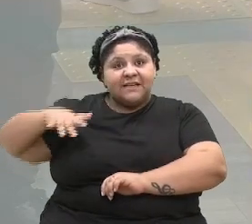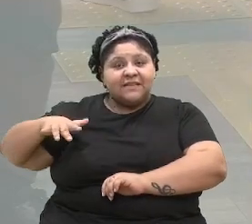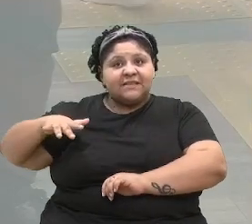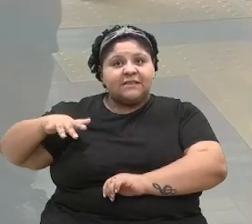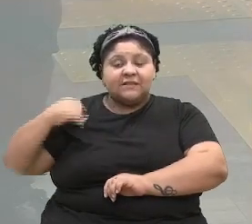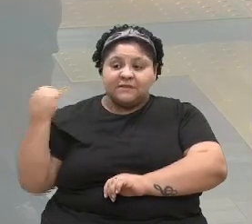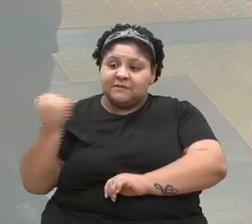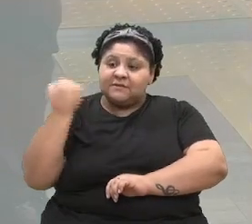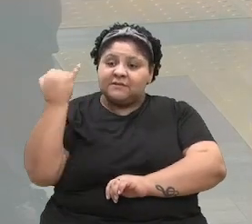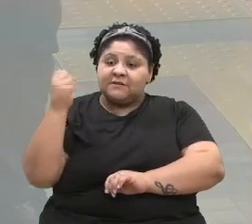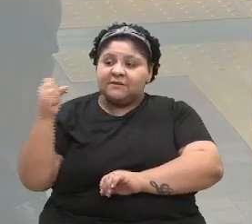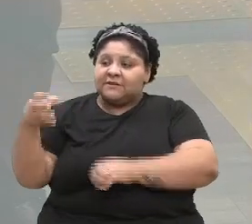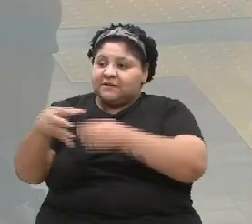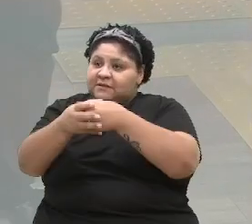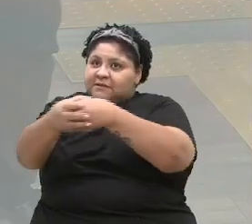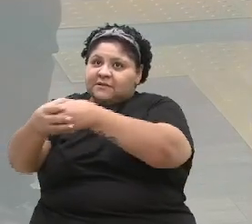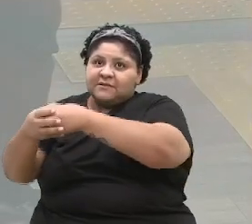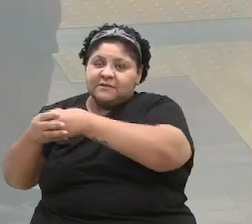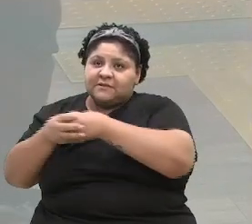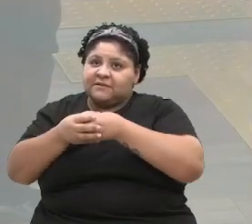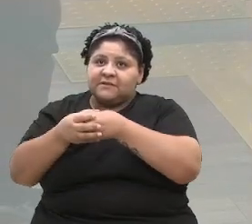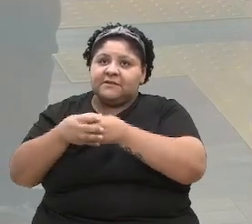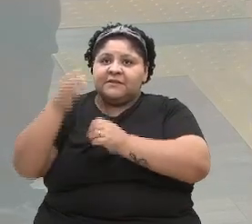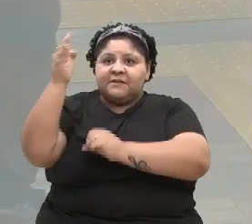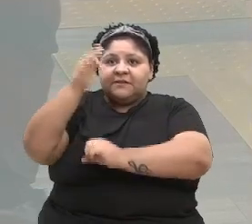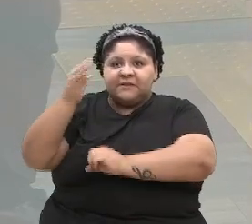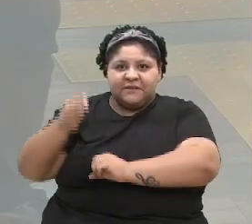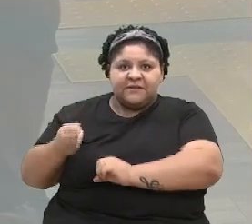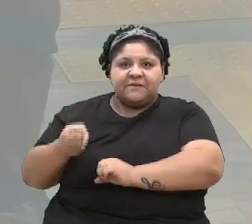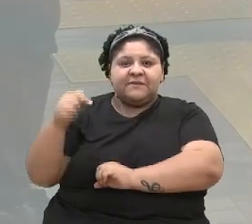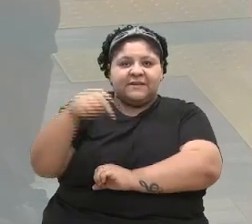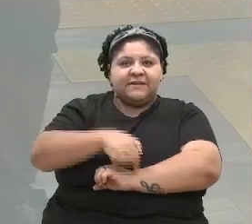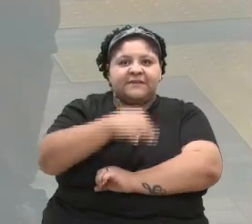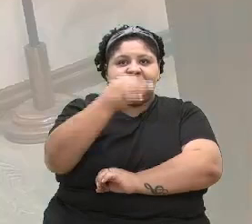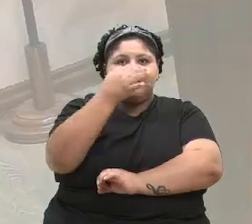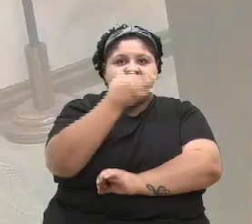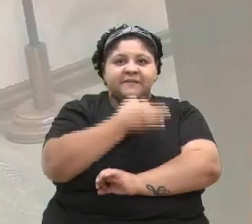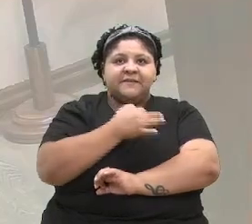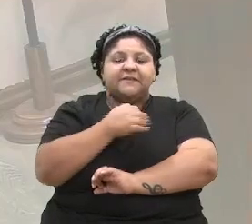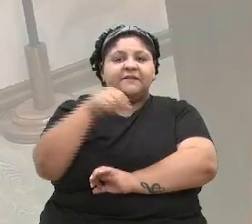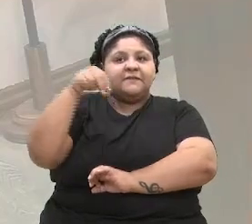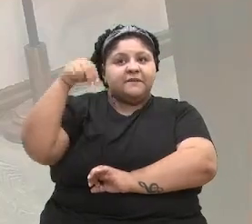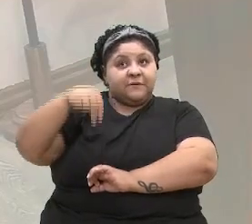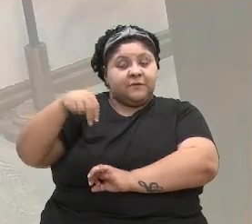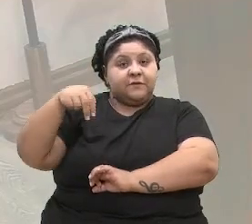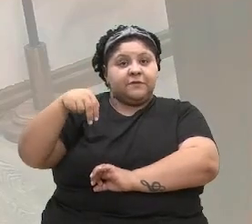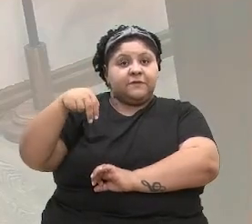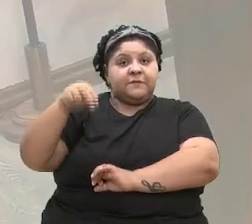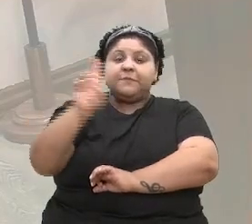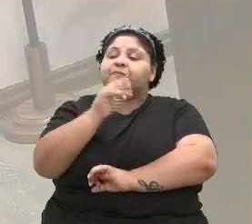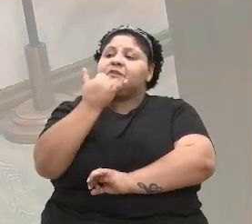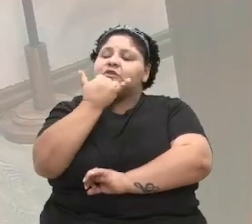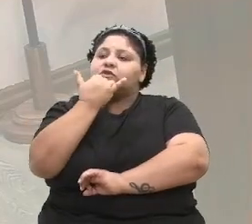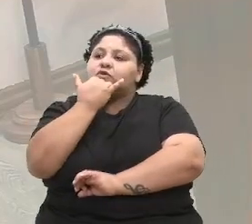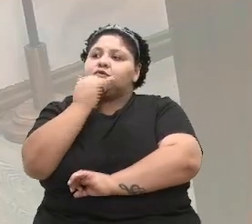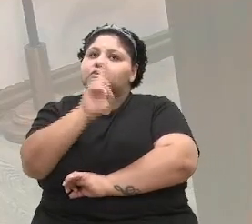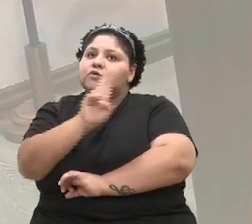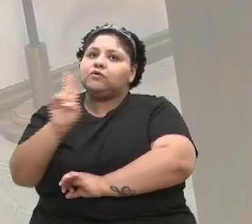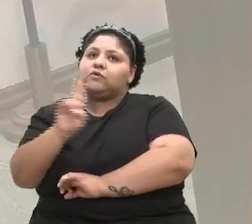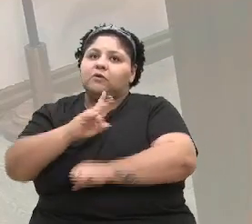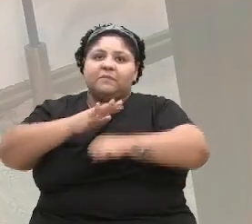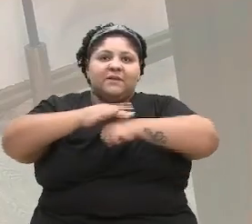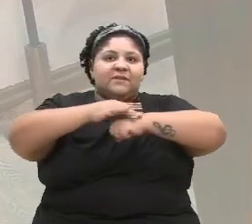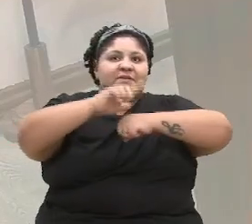e a Associação Brasileira de Leucodistrofia Metacromática, que é o nome da doença que meu filho